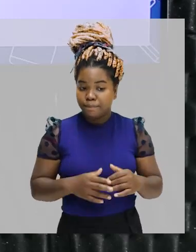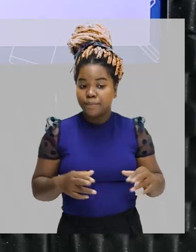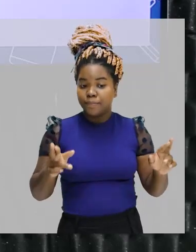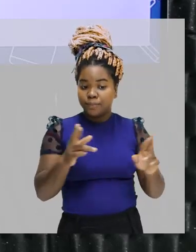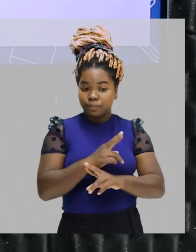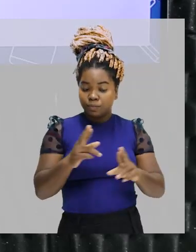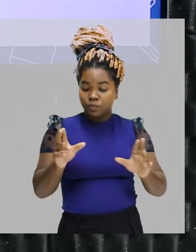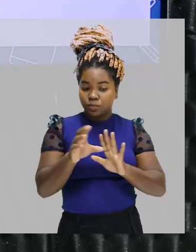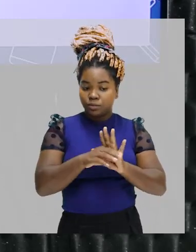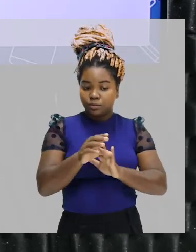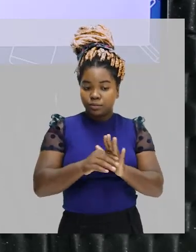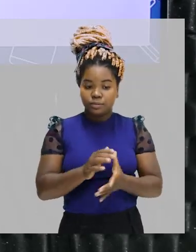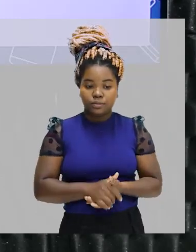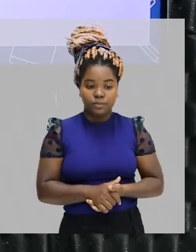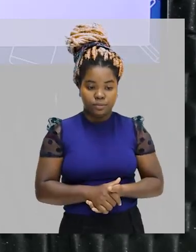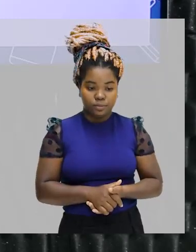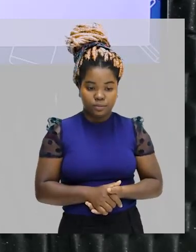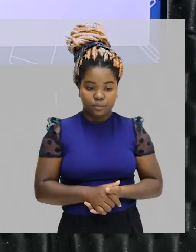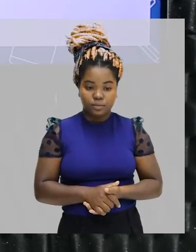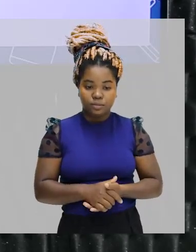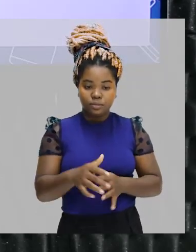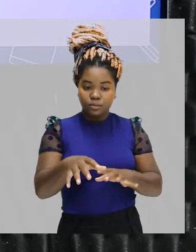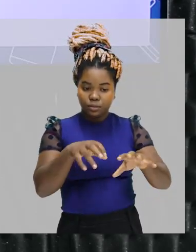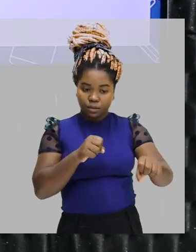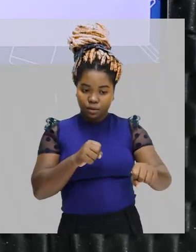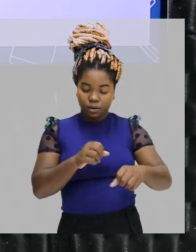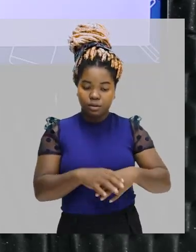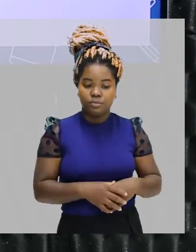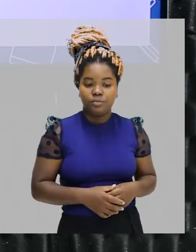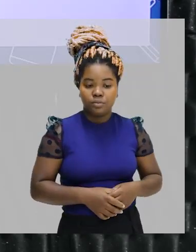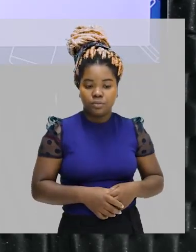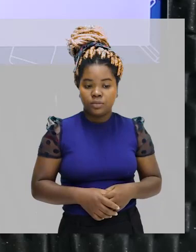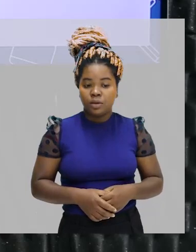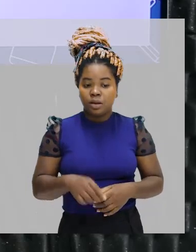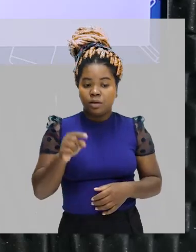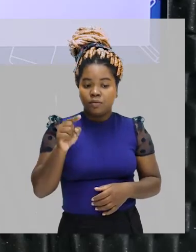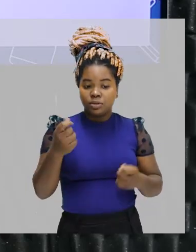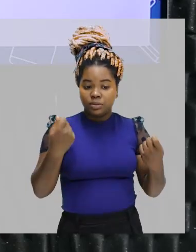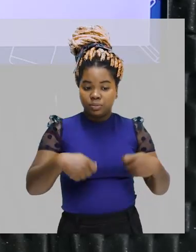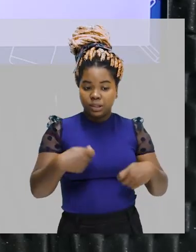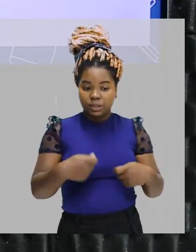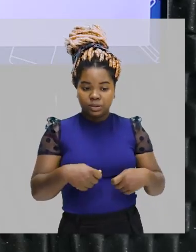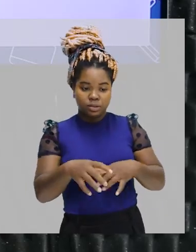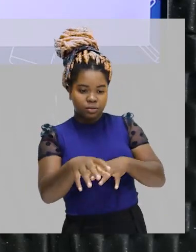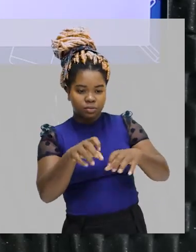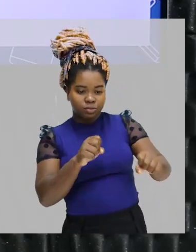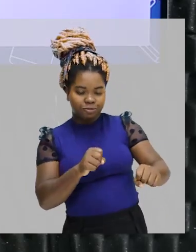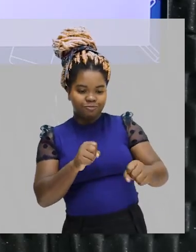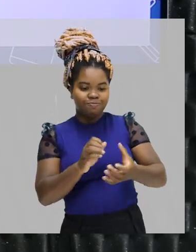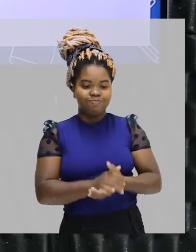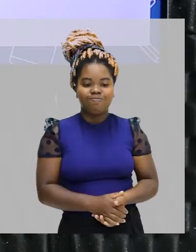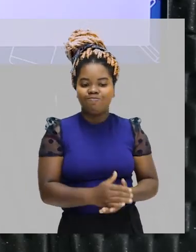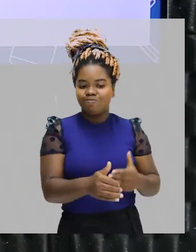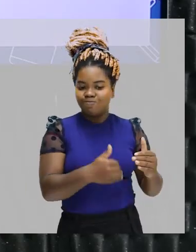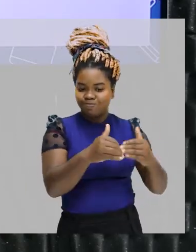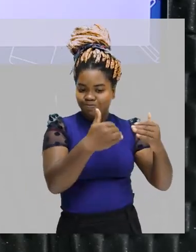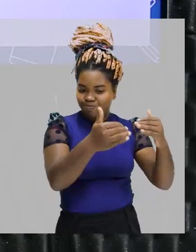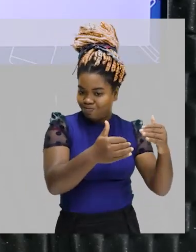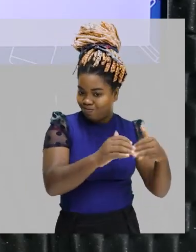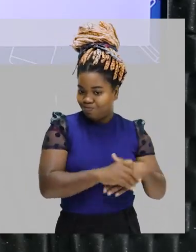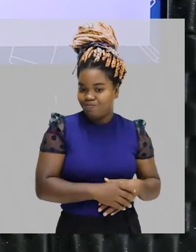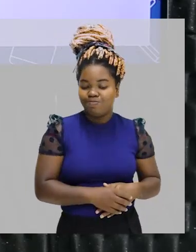associa esse conceito a uma formação. Você tem que ter uma capacitação para poder desempenhar